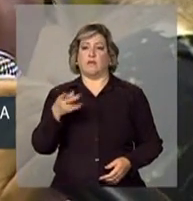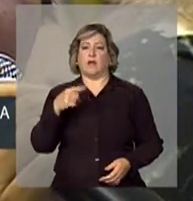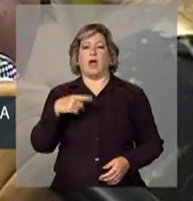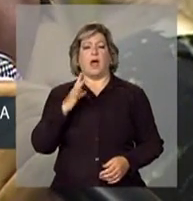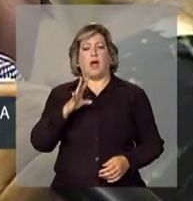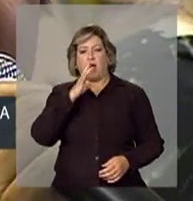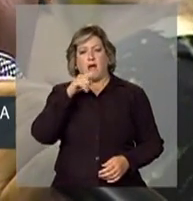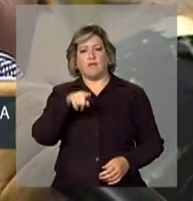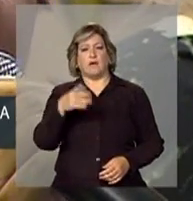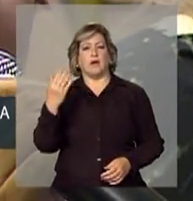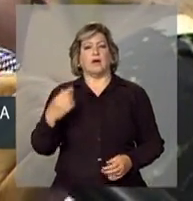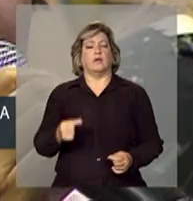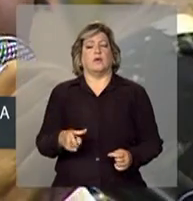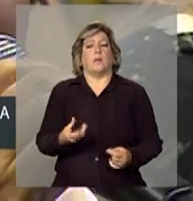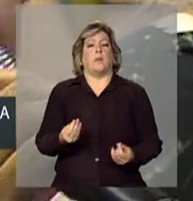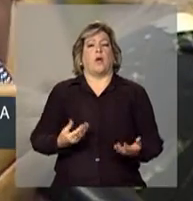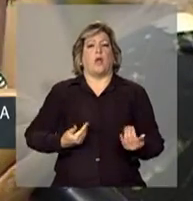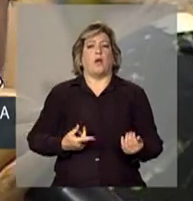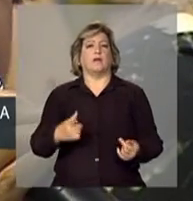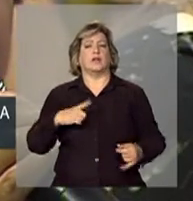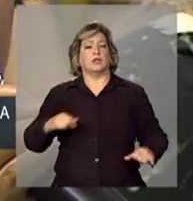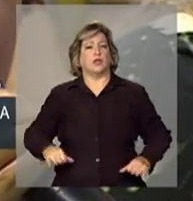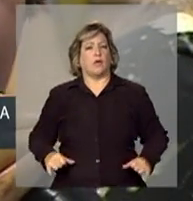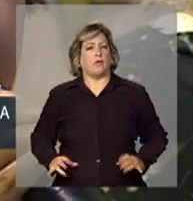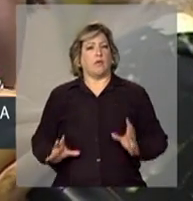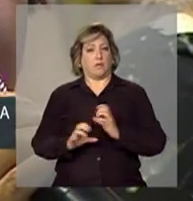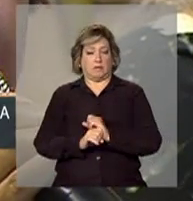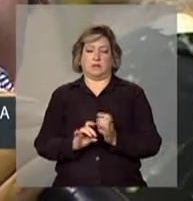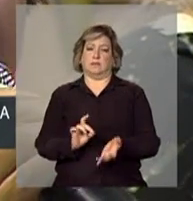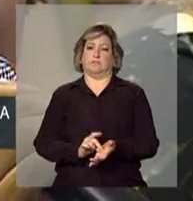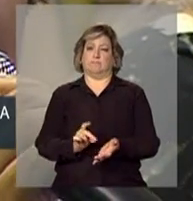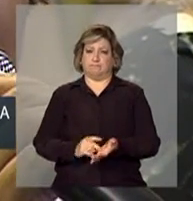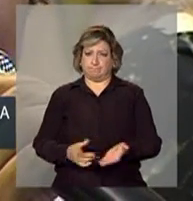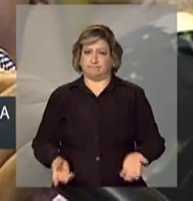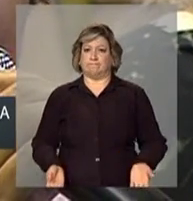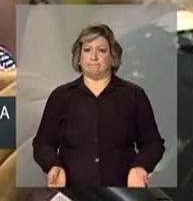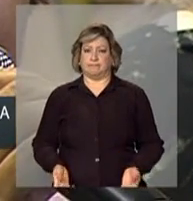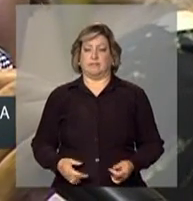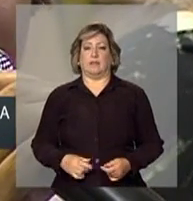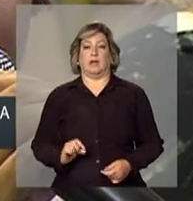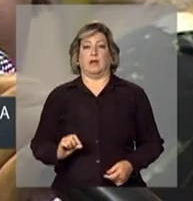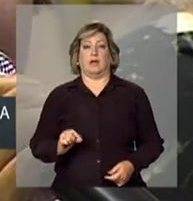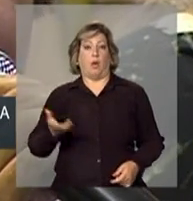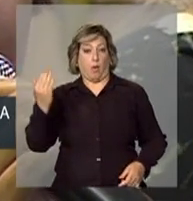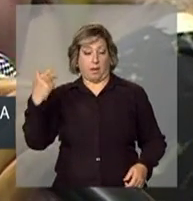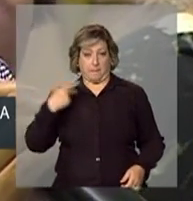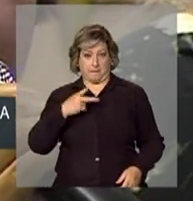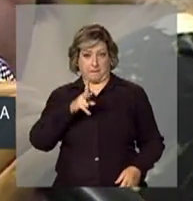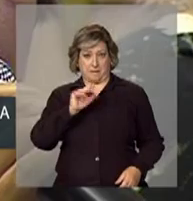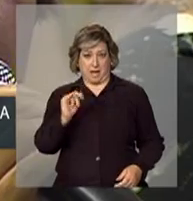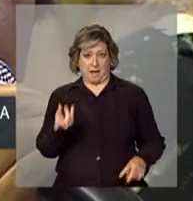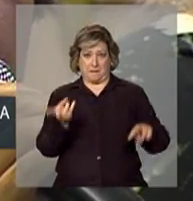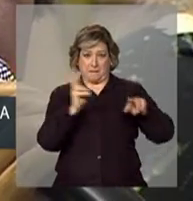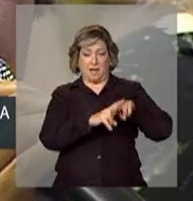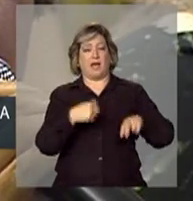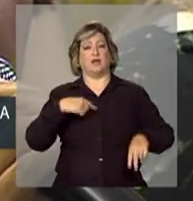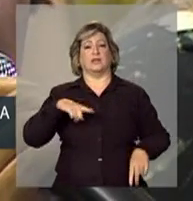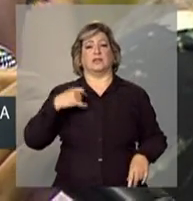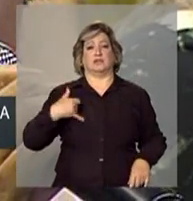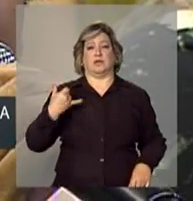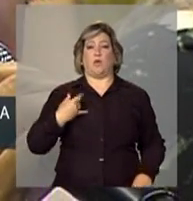é tão nova para ter passado por isso, realmente. Eu, quando meu pai foi preso, eu tinha